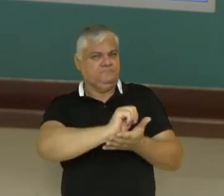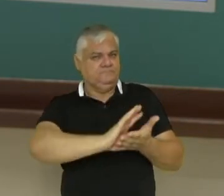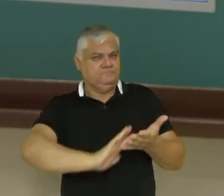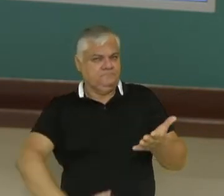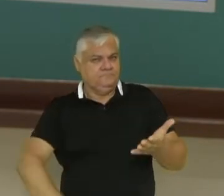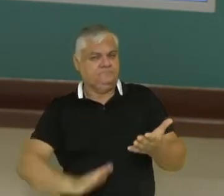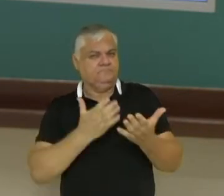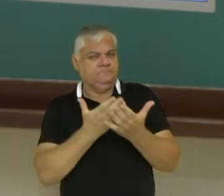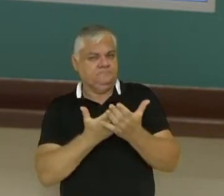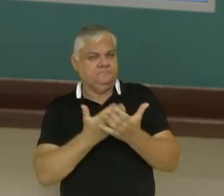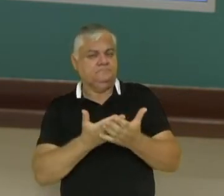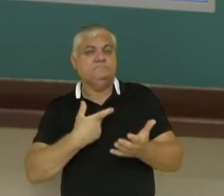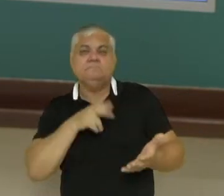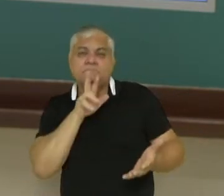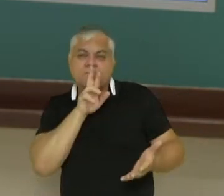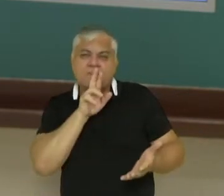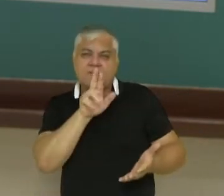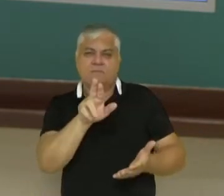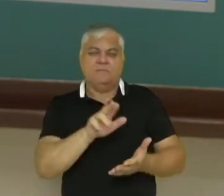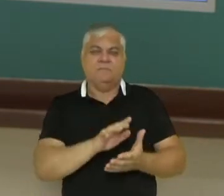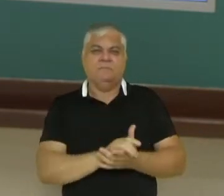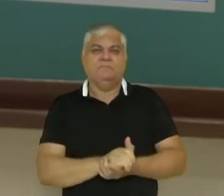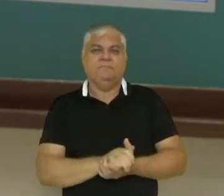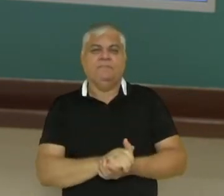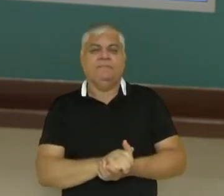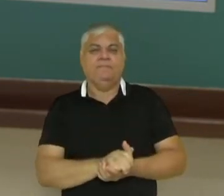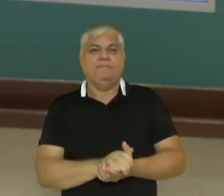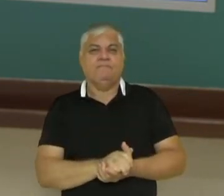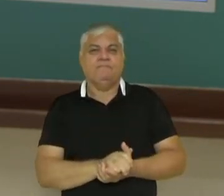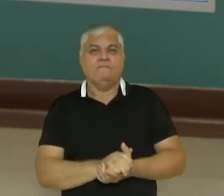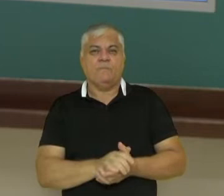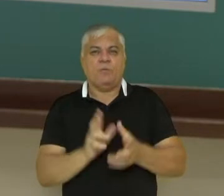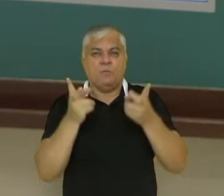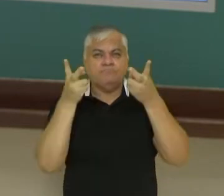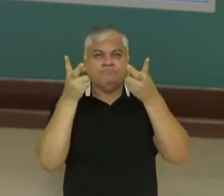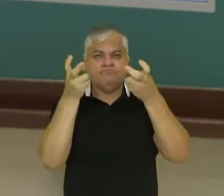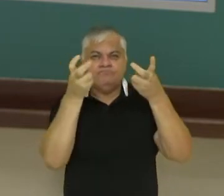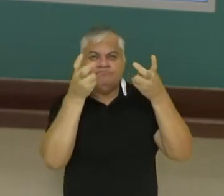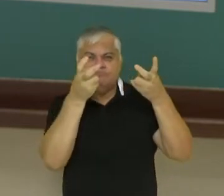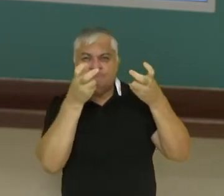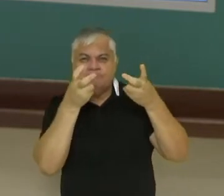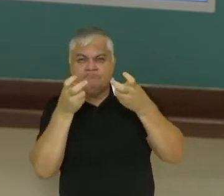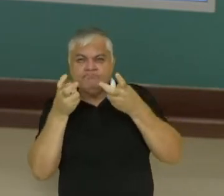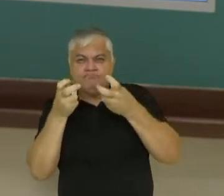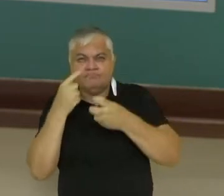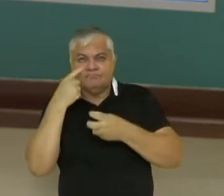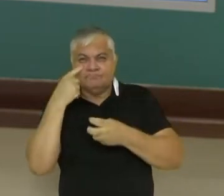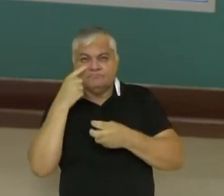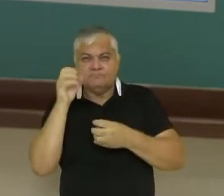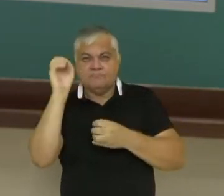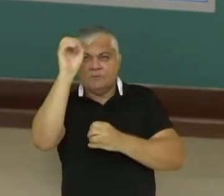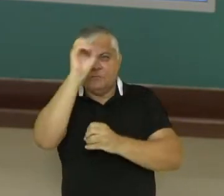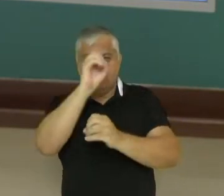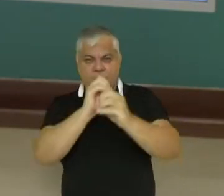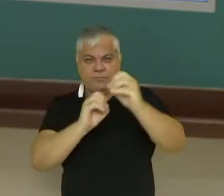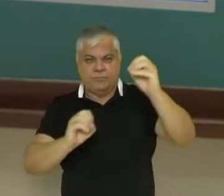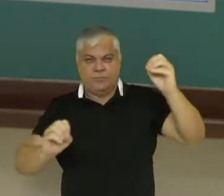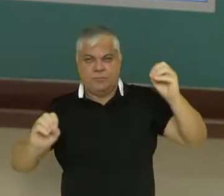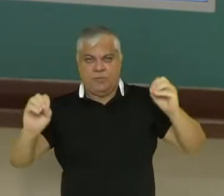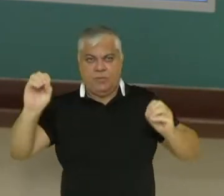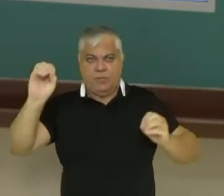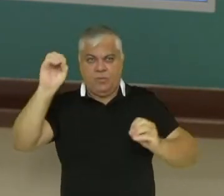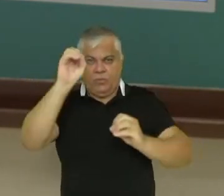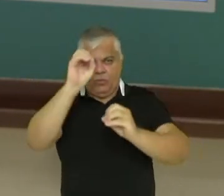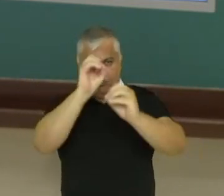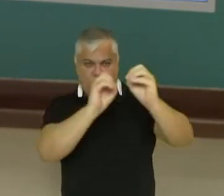para a gente poder responder, certo? E eu quero que vocês observem bem esse GIF. Eu quero que agora esse